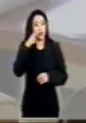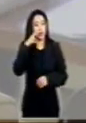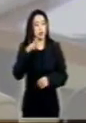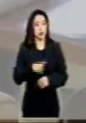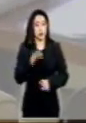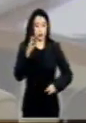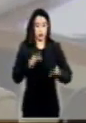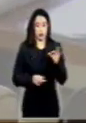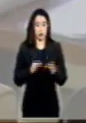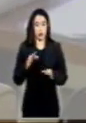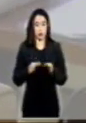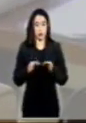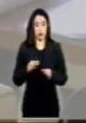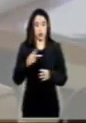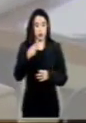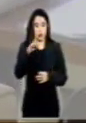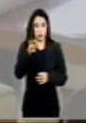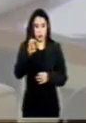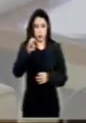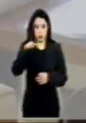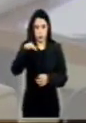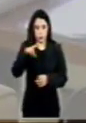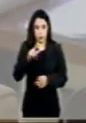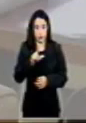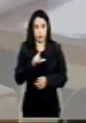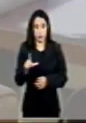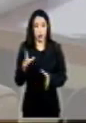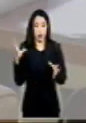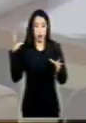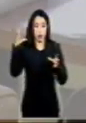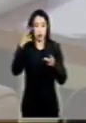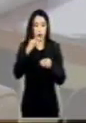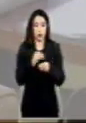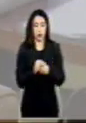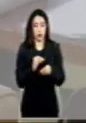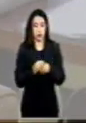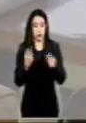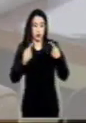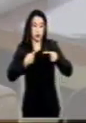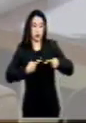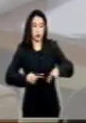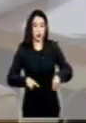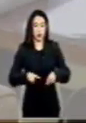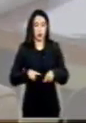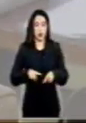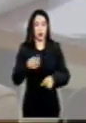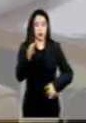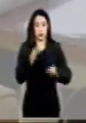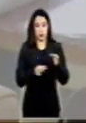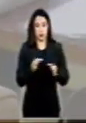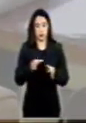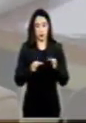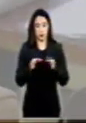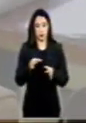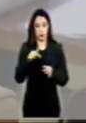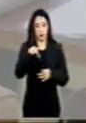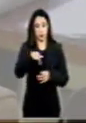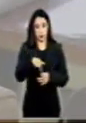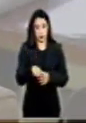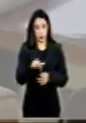eventual ação penal. Conclusão que contraria a compreensão desse tribunal, firmada no sentido da necessidade